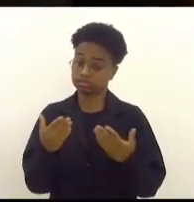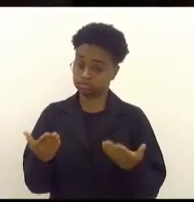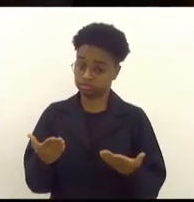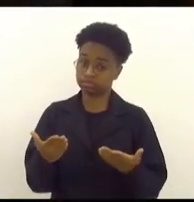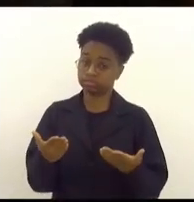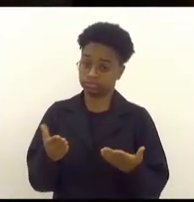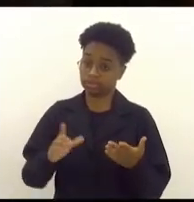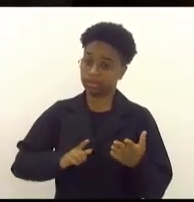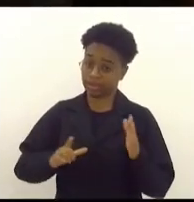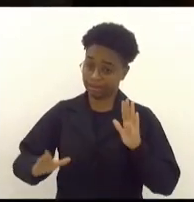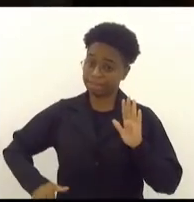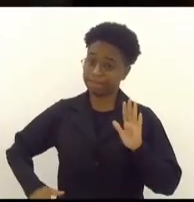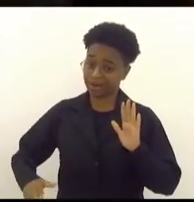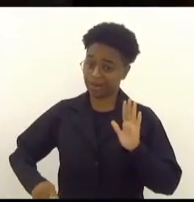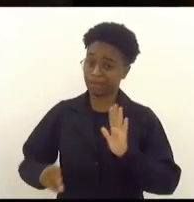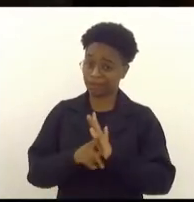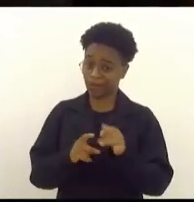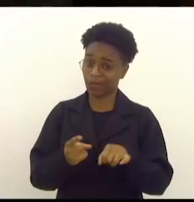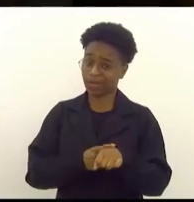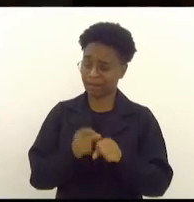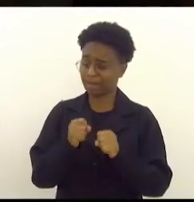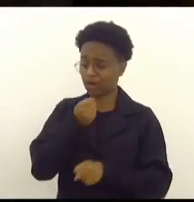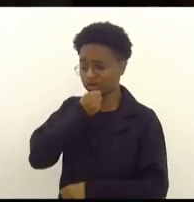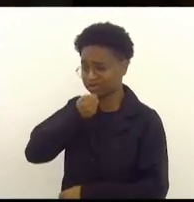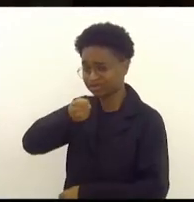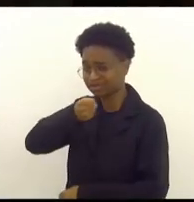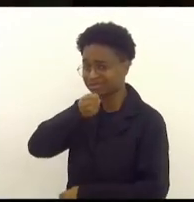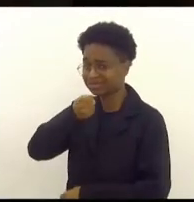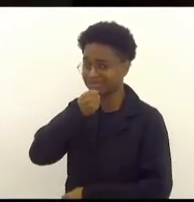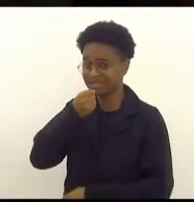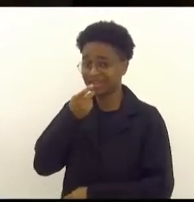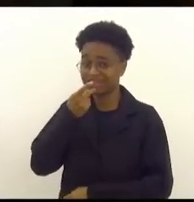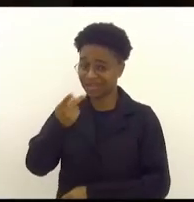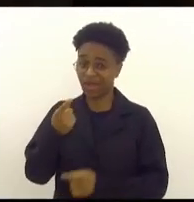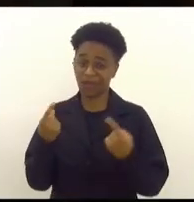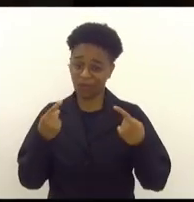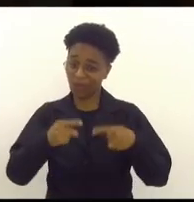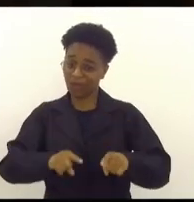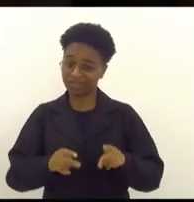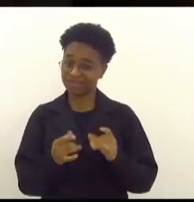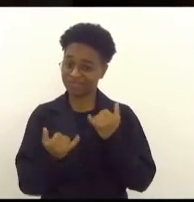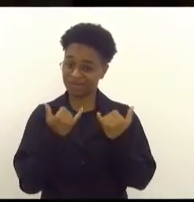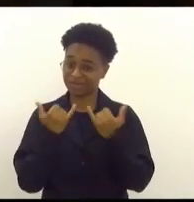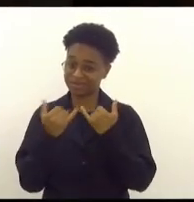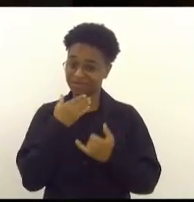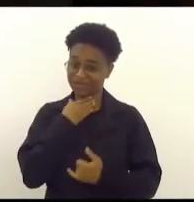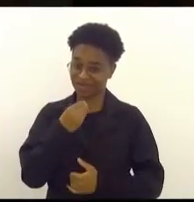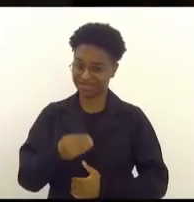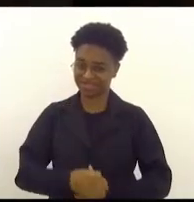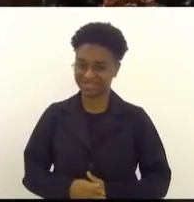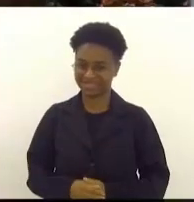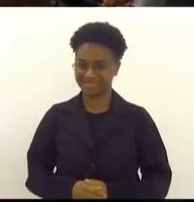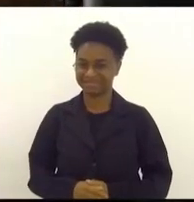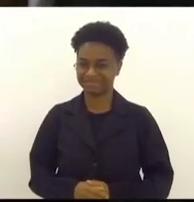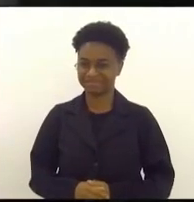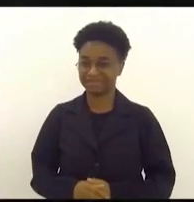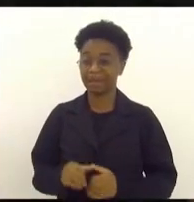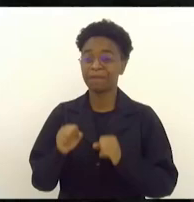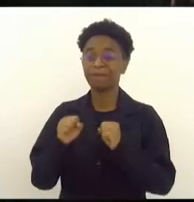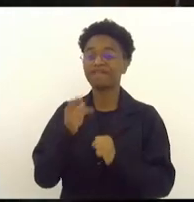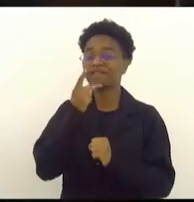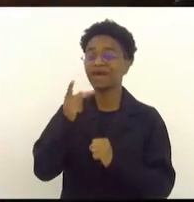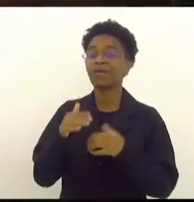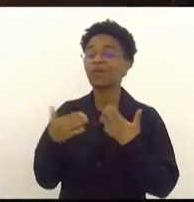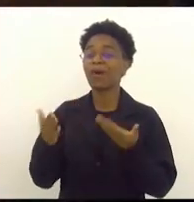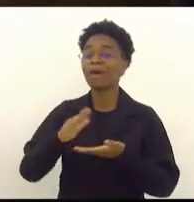naturismo de conceda uma parte para contestar essa informação falsa o senhor pode falar que para essa que o senhor